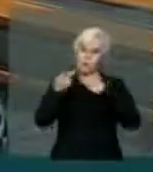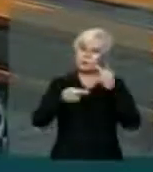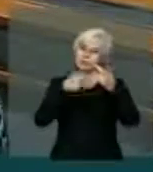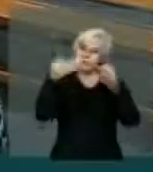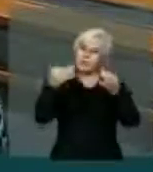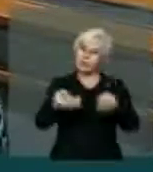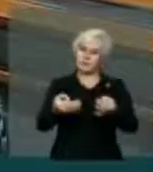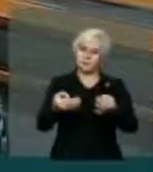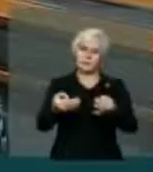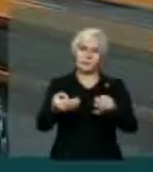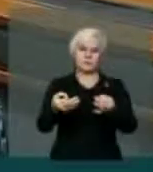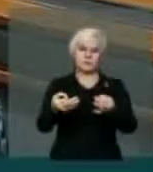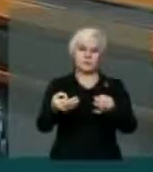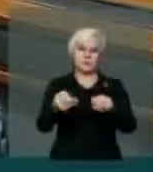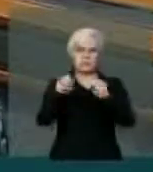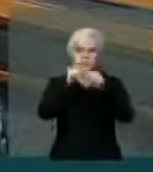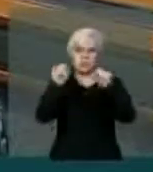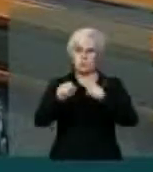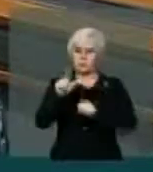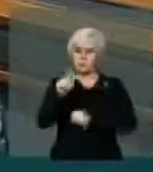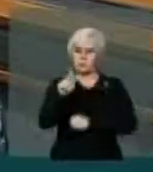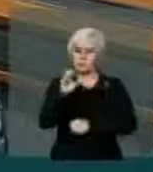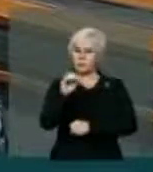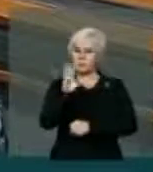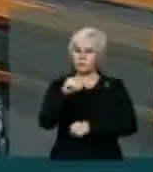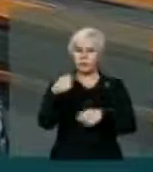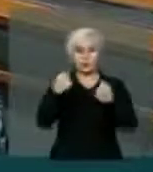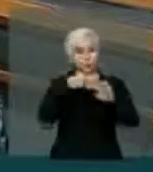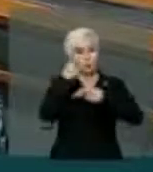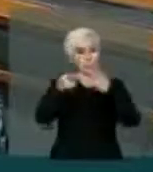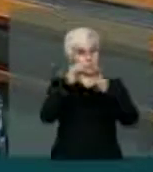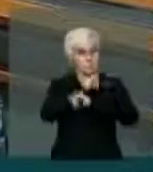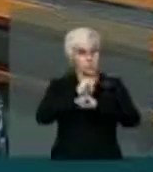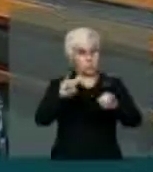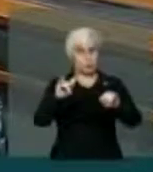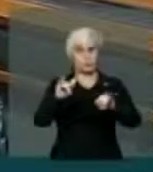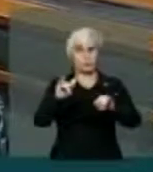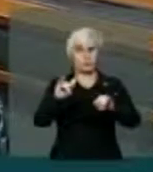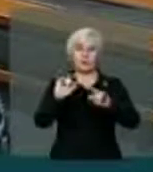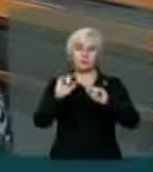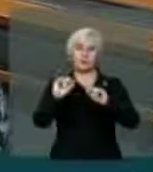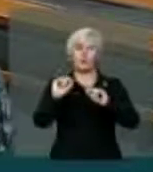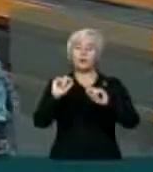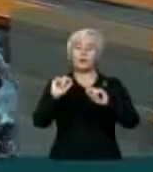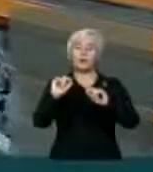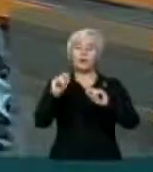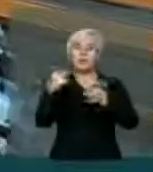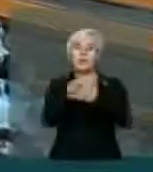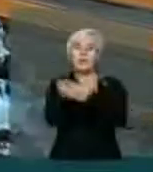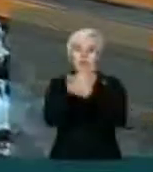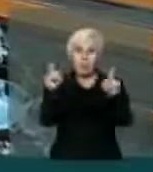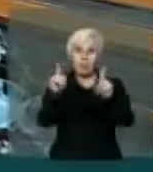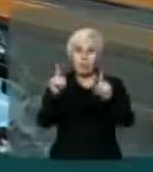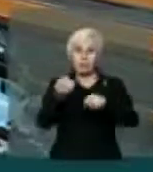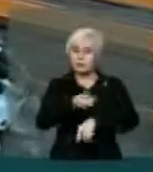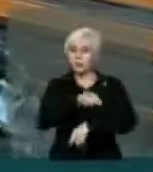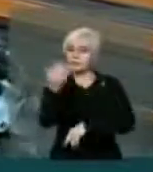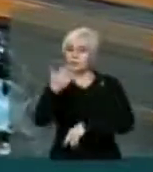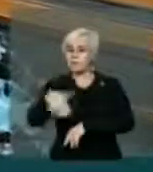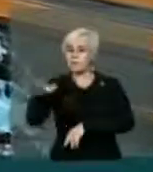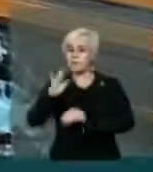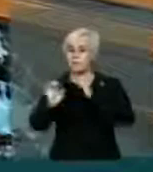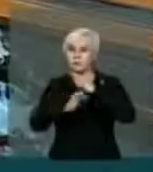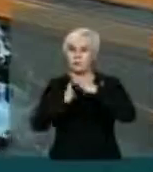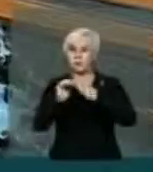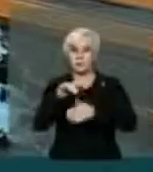atitude do Sistema Globo tem que ser registrado, o que não ocorre com todas as outras emissoras. Eu estou vendo aqui